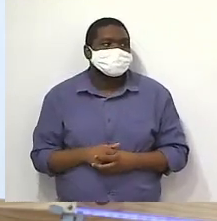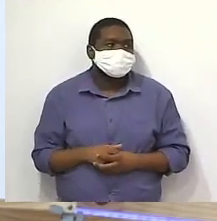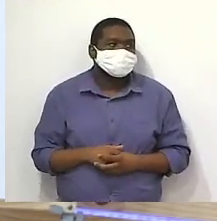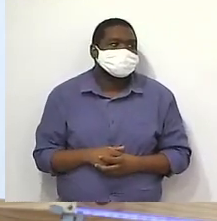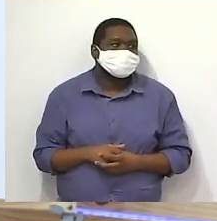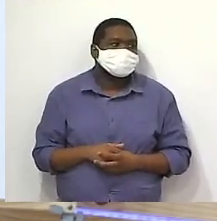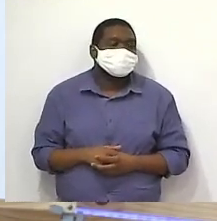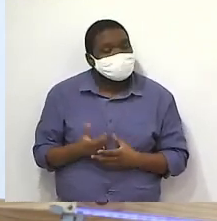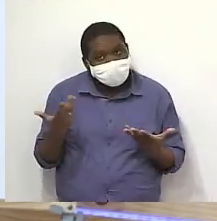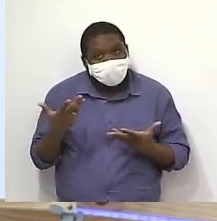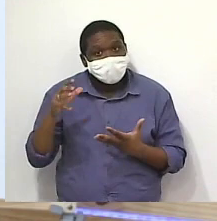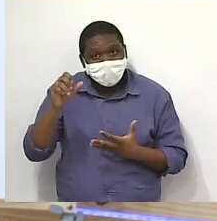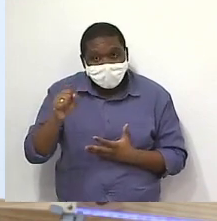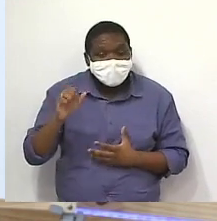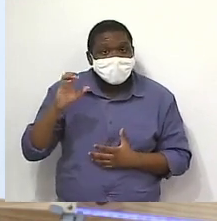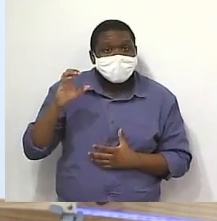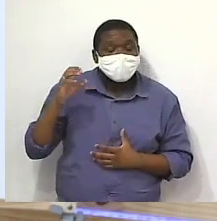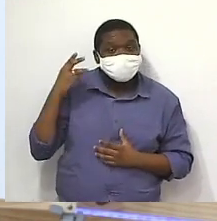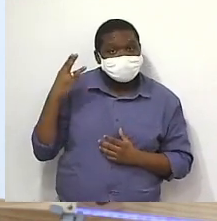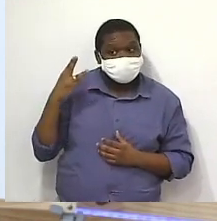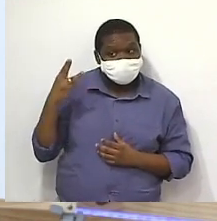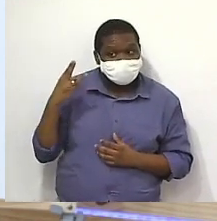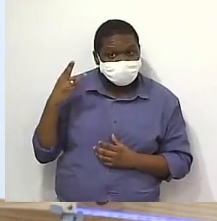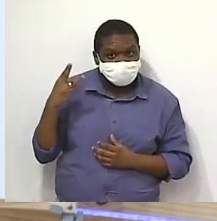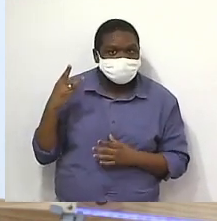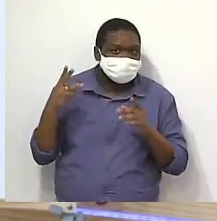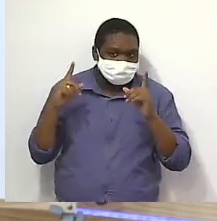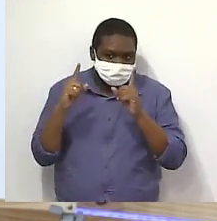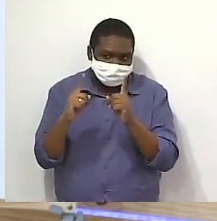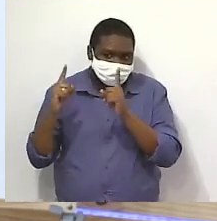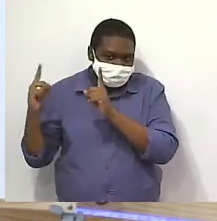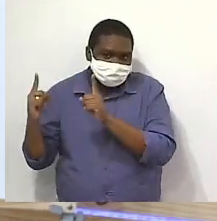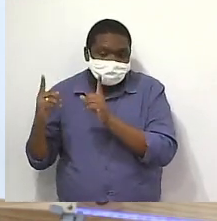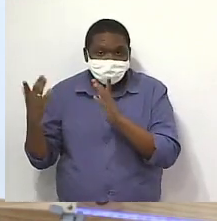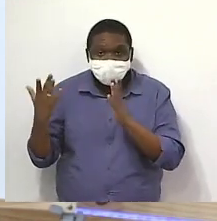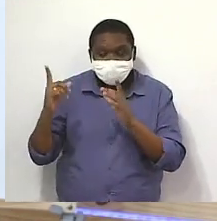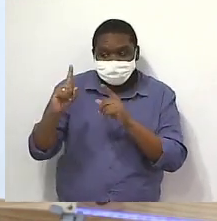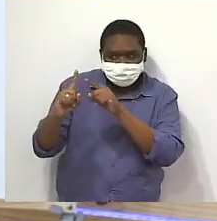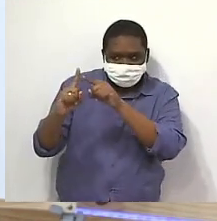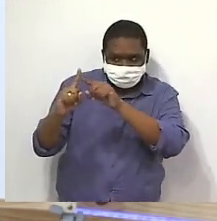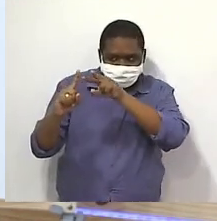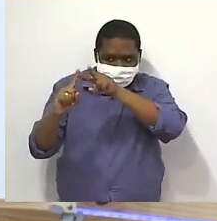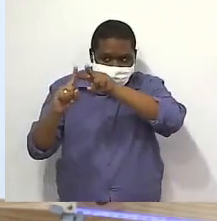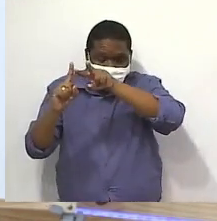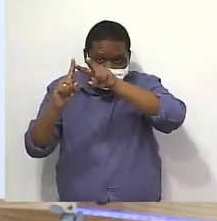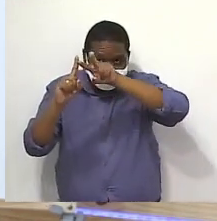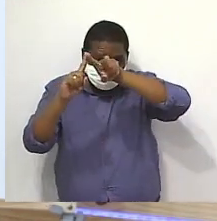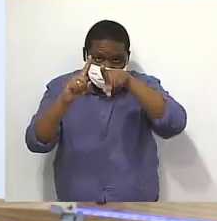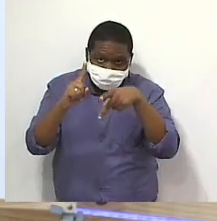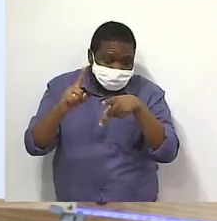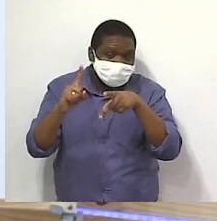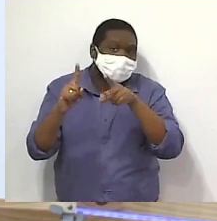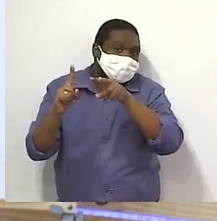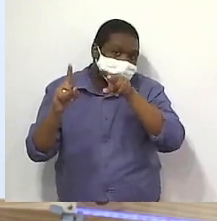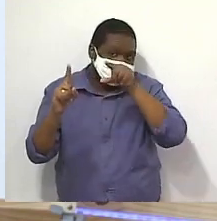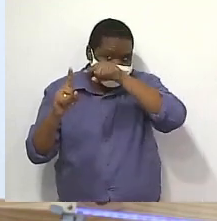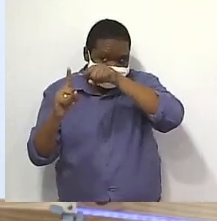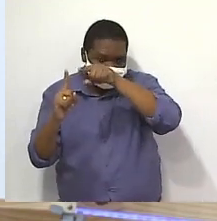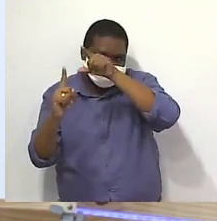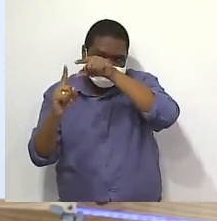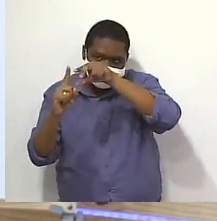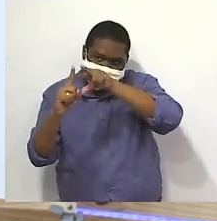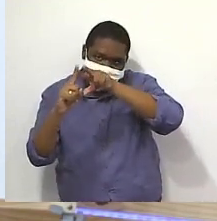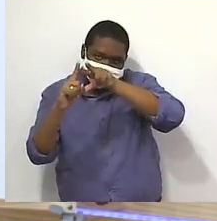lá para cá o 6, o 3. Então eu venho aqui. Vou folgar o meu compasso mais uma vez para ele poder ficar